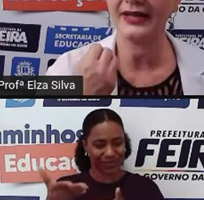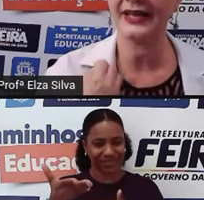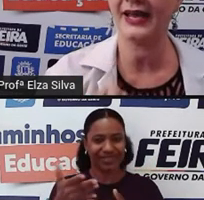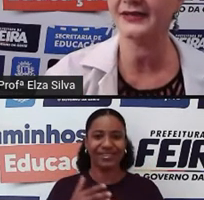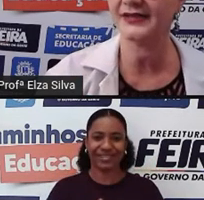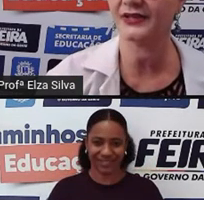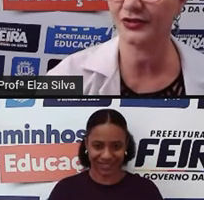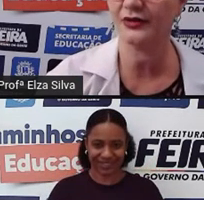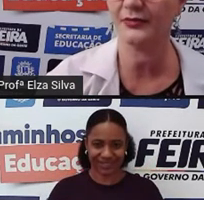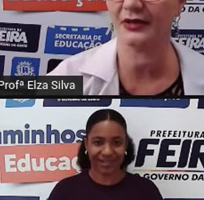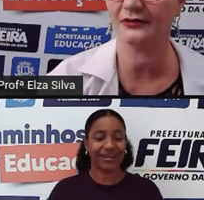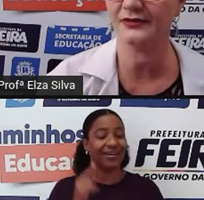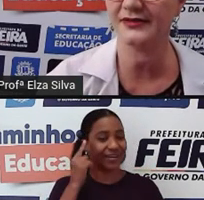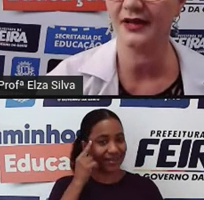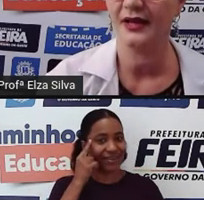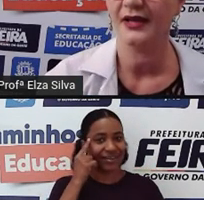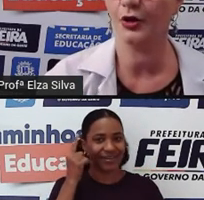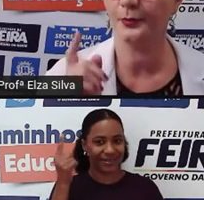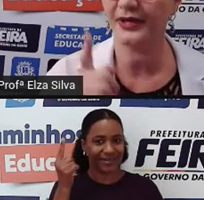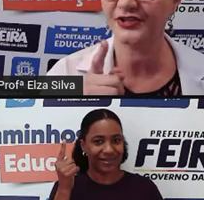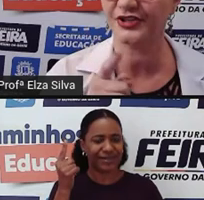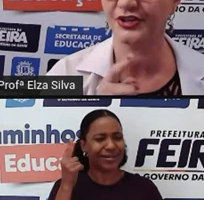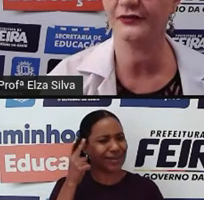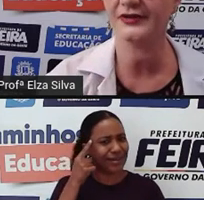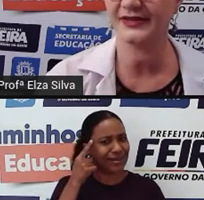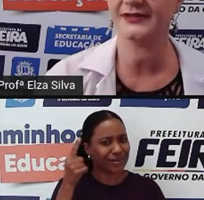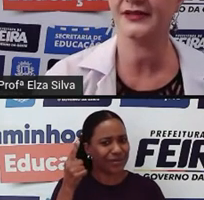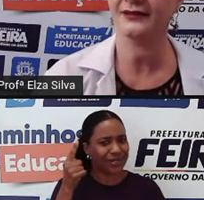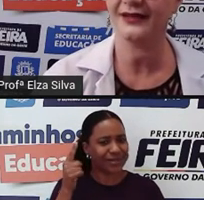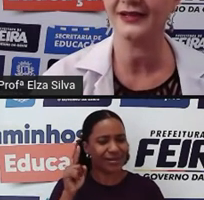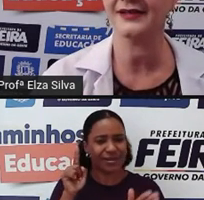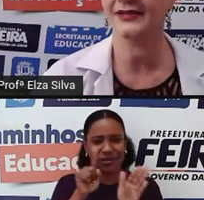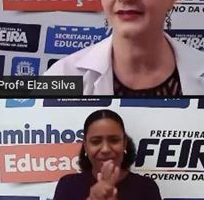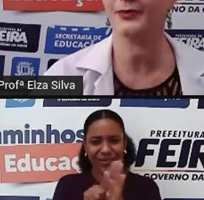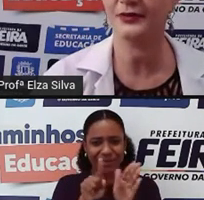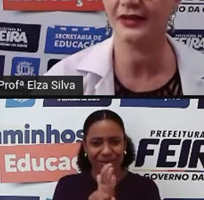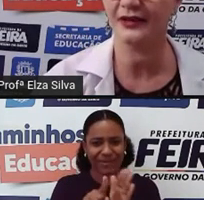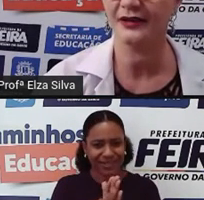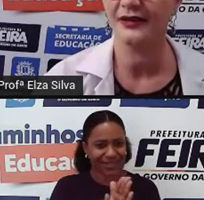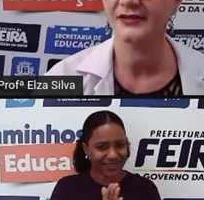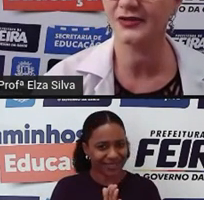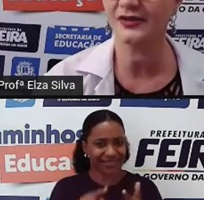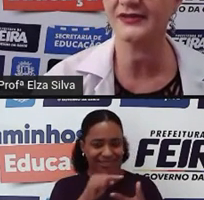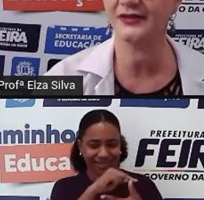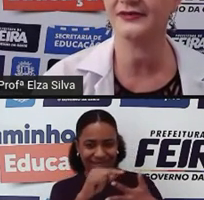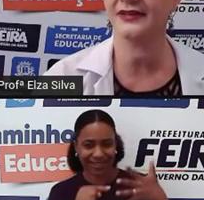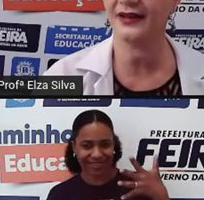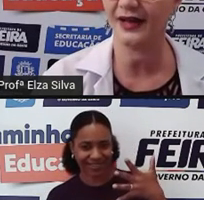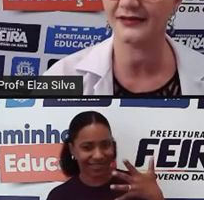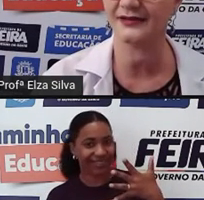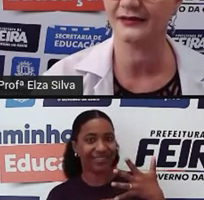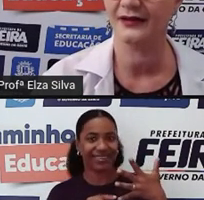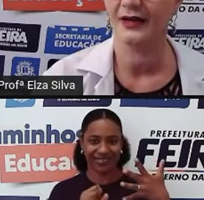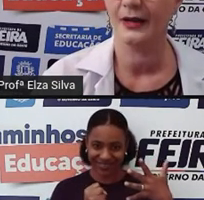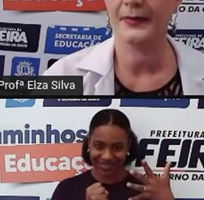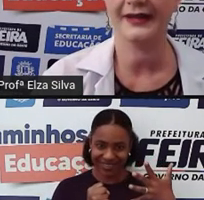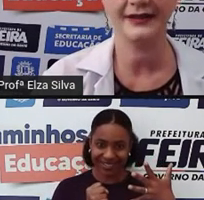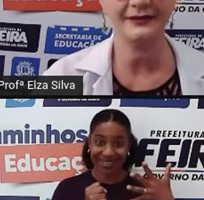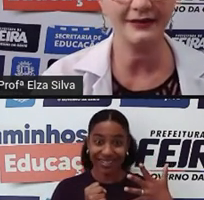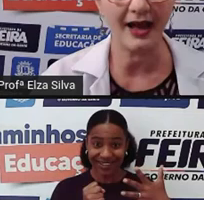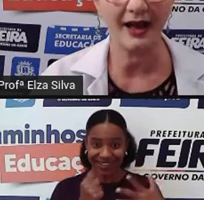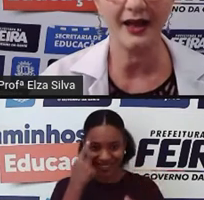vamos trabalhar com aqueles questionamentos que eu pedi que vocês tentassem responder sozinhos em casa